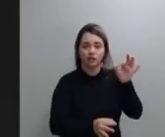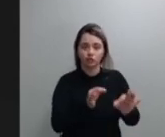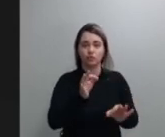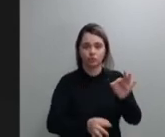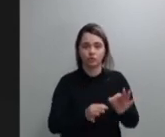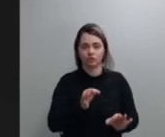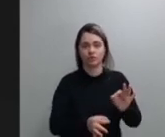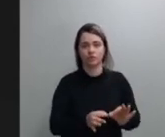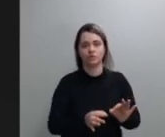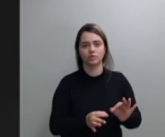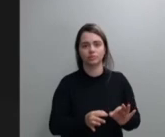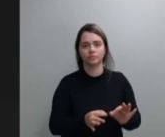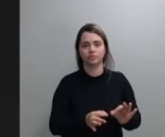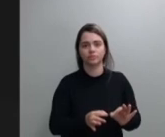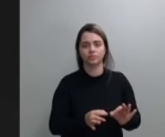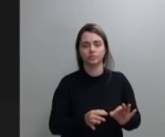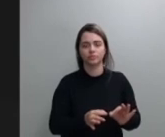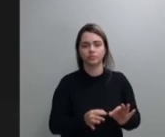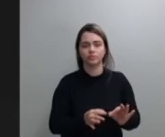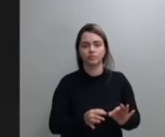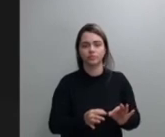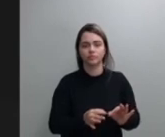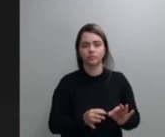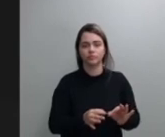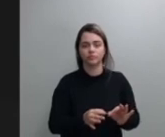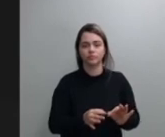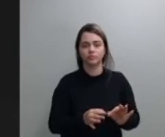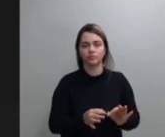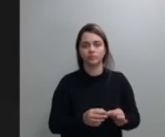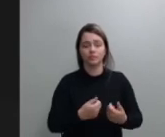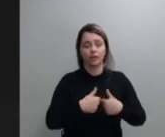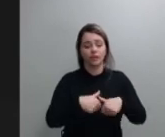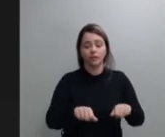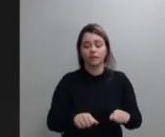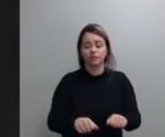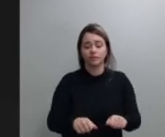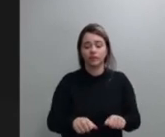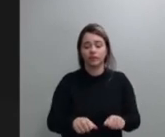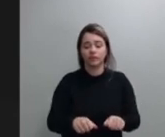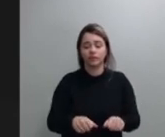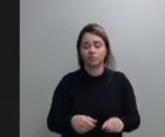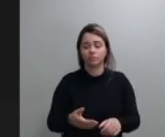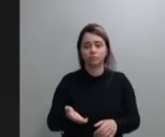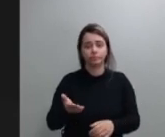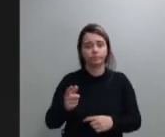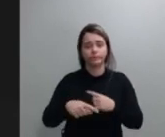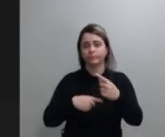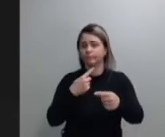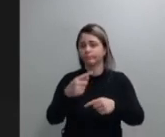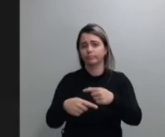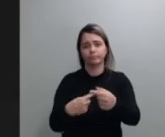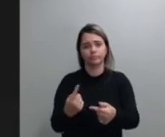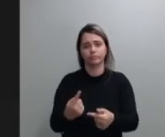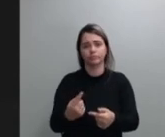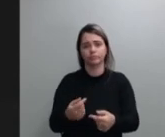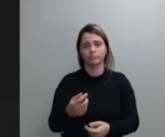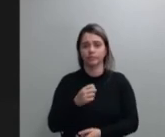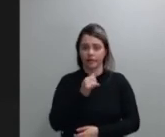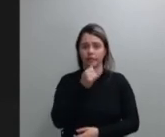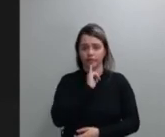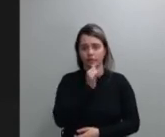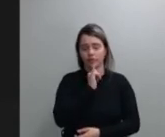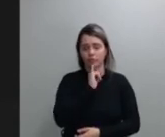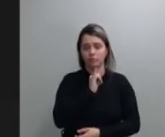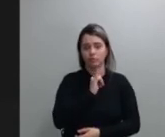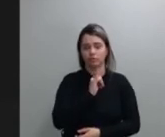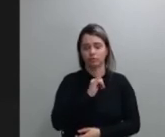o farol do judiciário fica em segundo plano como por exemplo a nossa sessão decidiu eu tive